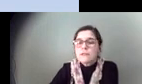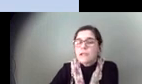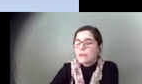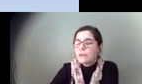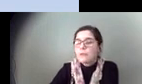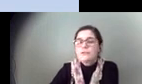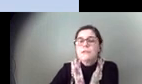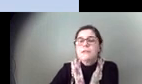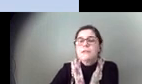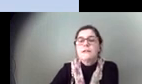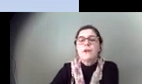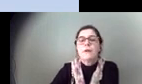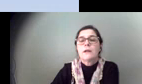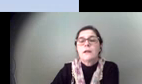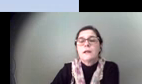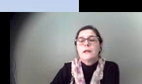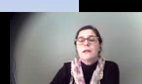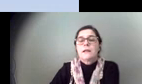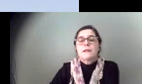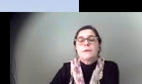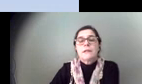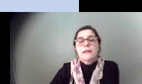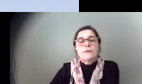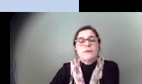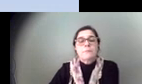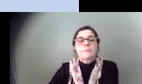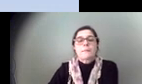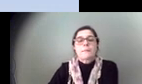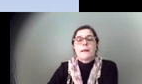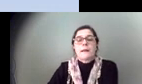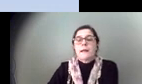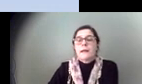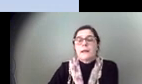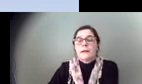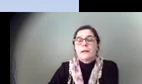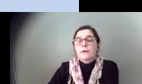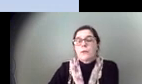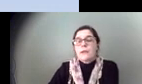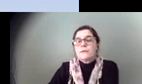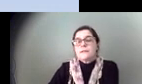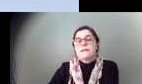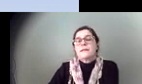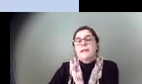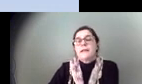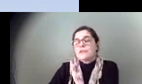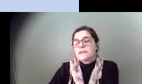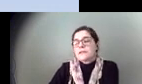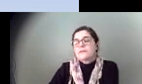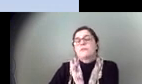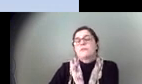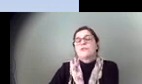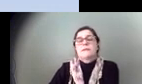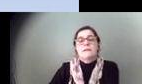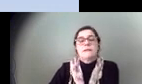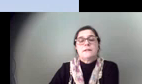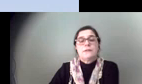é auxiliar o professor na sala de aula. Então, ele tem que ver quais são as estratégias que ele